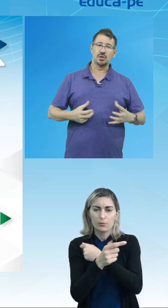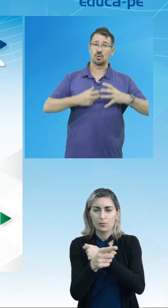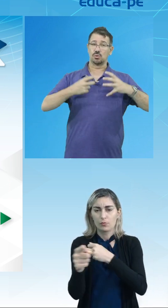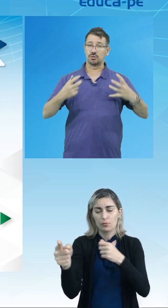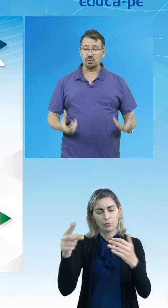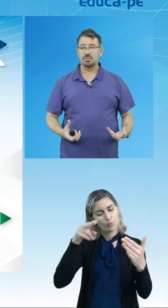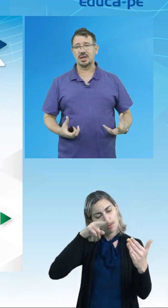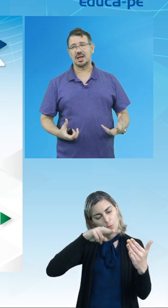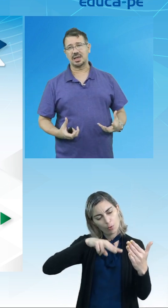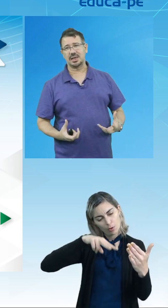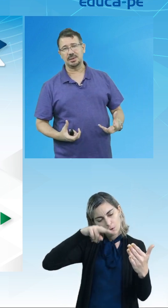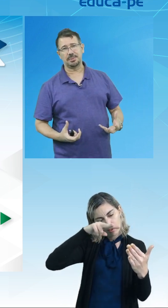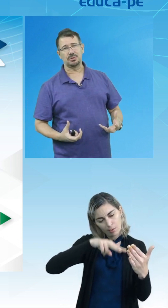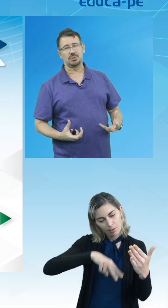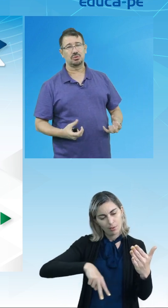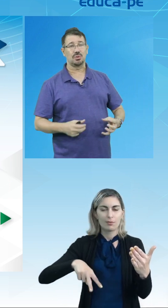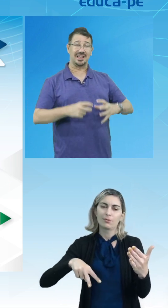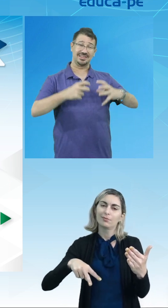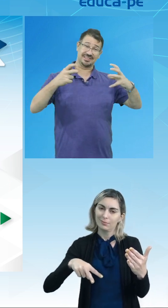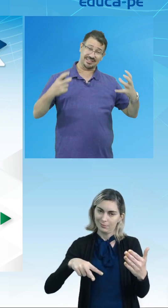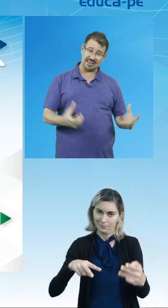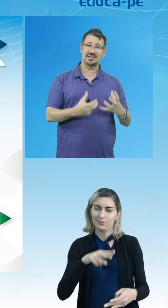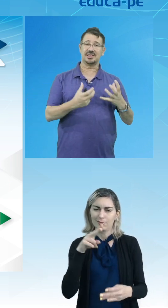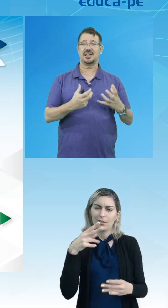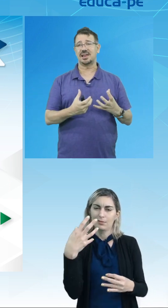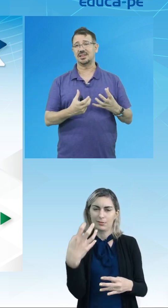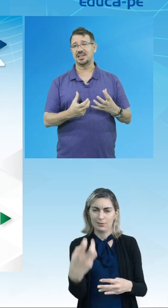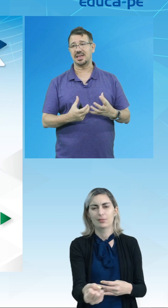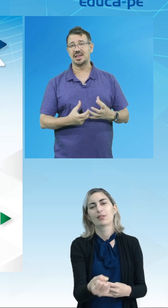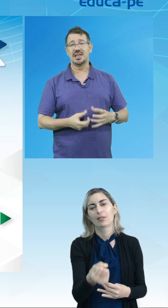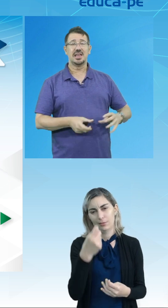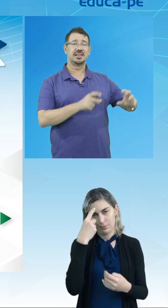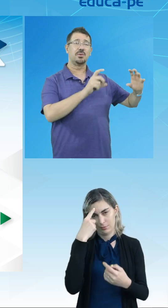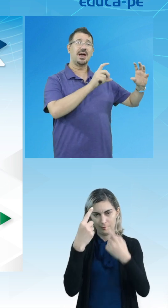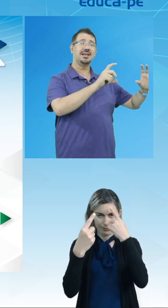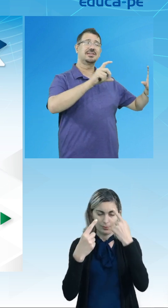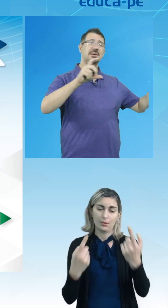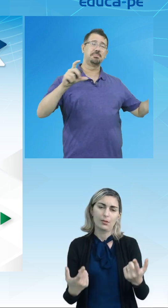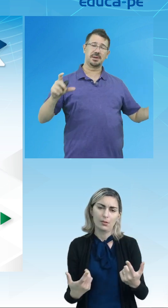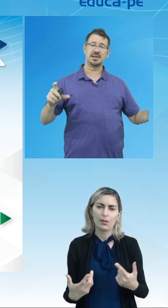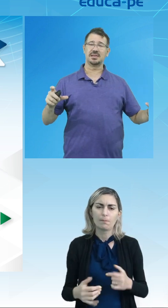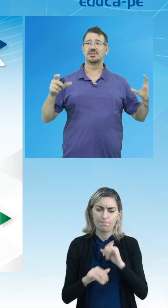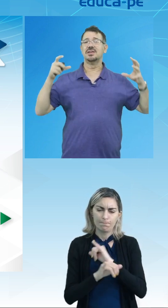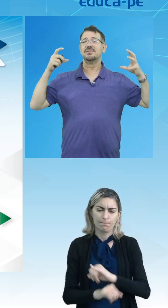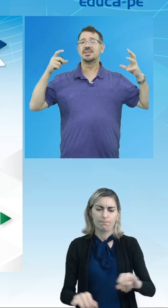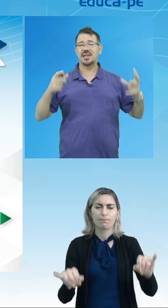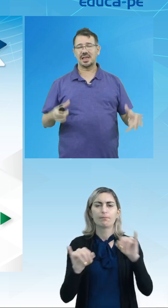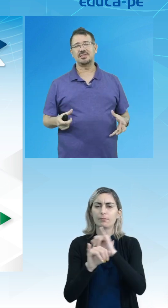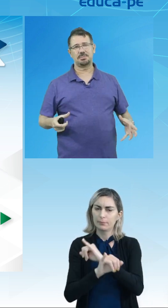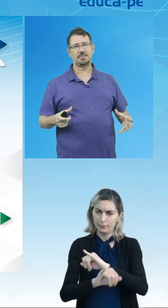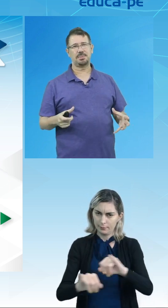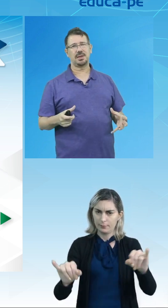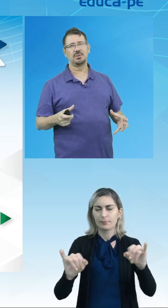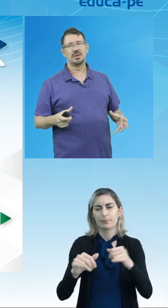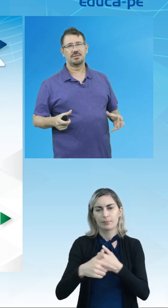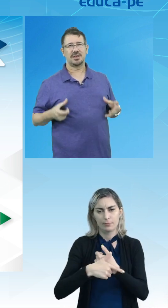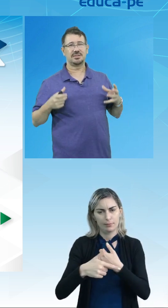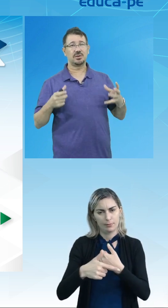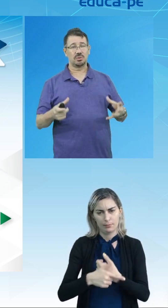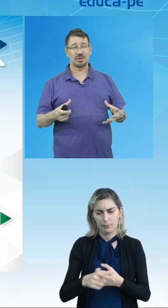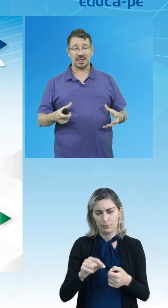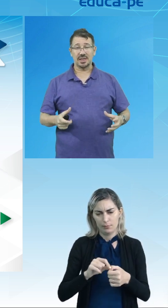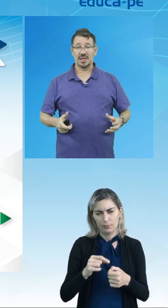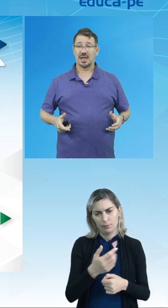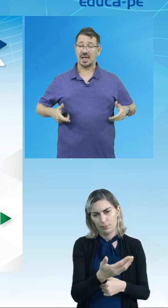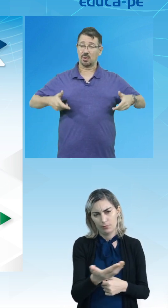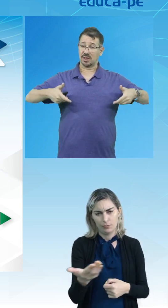você consuma aquele produto, aceite aquela ideia. Então, as campanhas têm esse papel, fazer